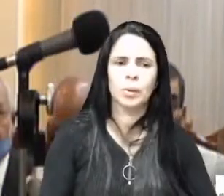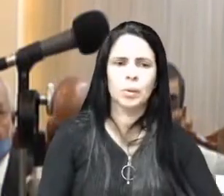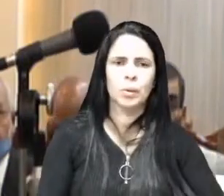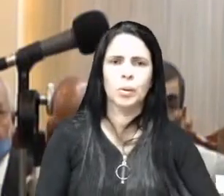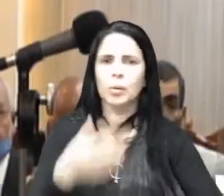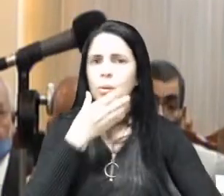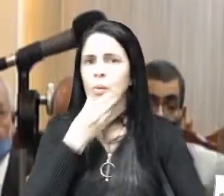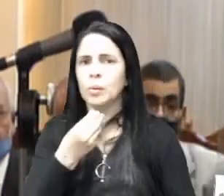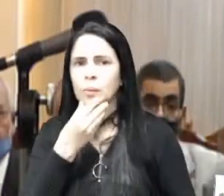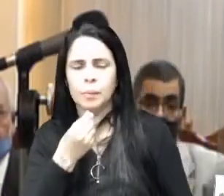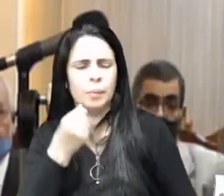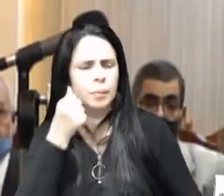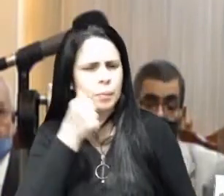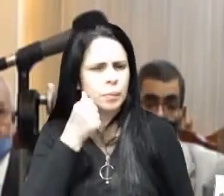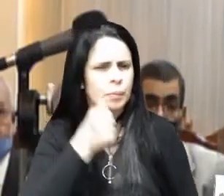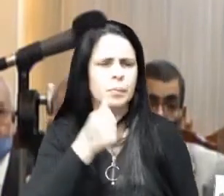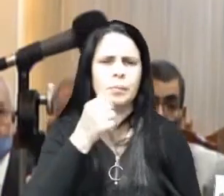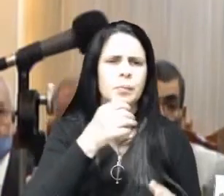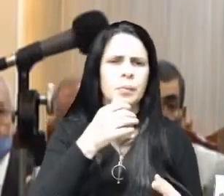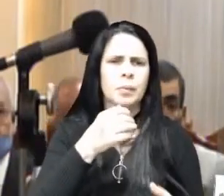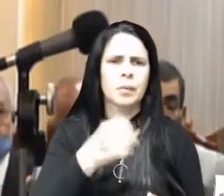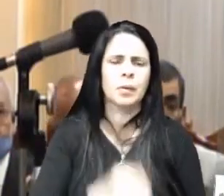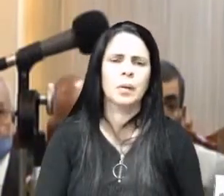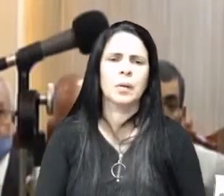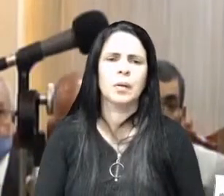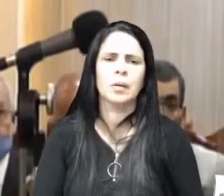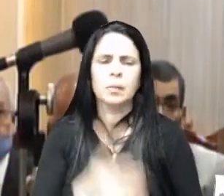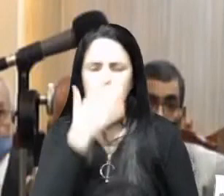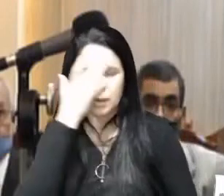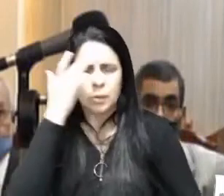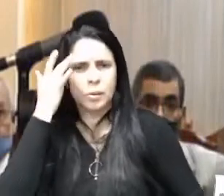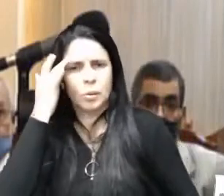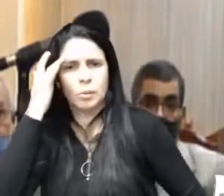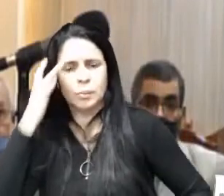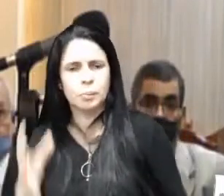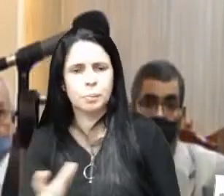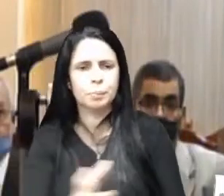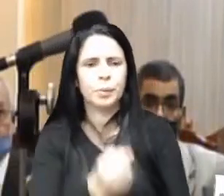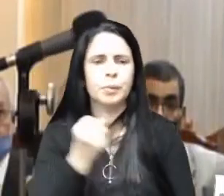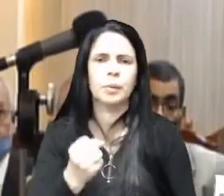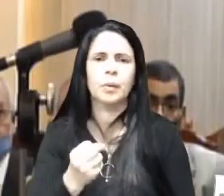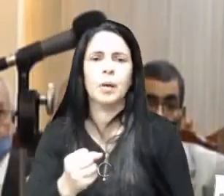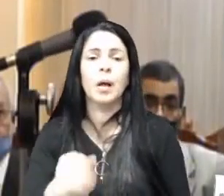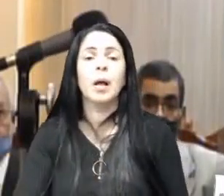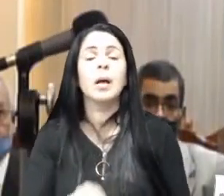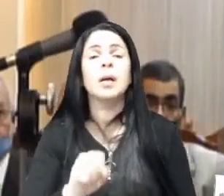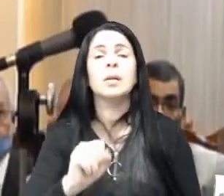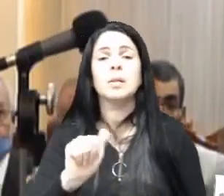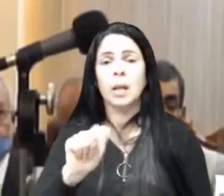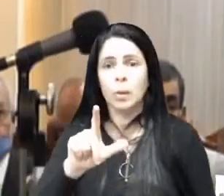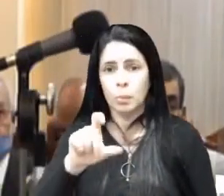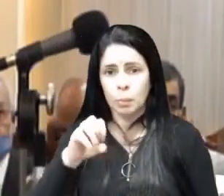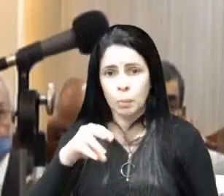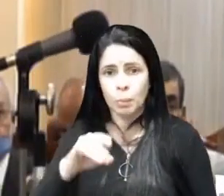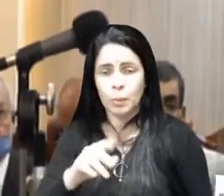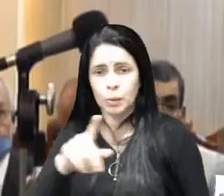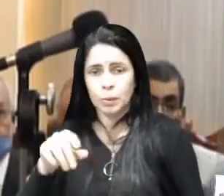eles sobrevêm de repente. Então Salomão está falando aqui do homem natural. Ele não conhece o seu